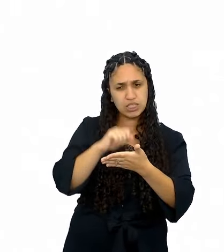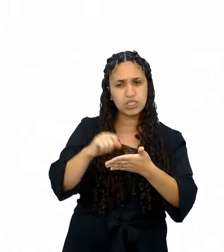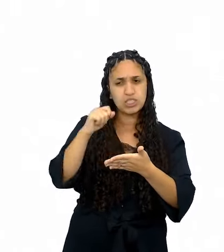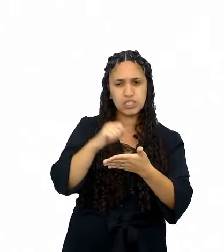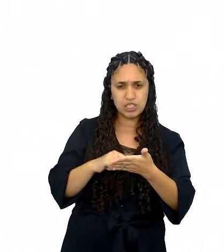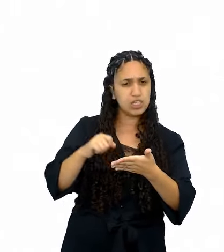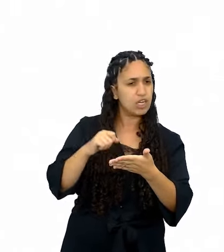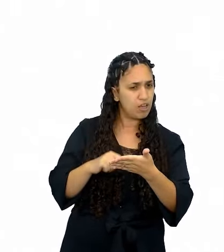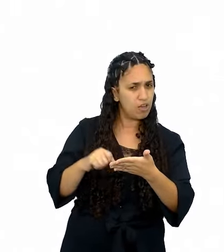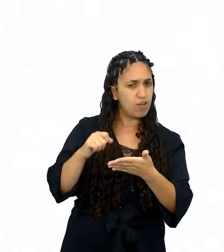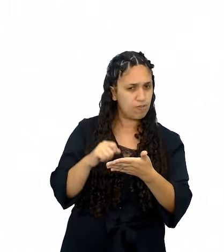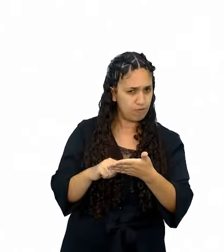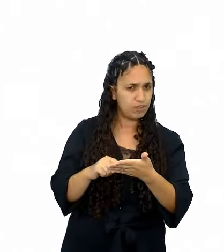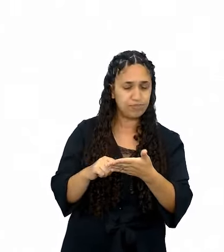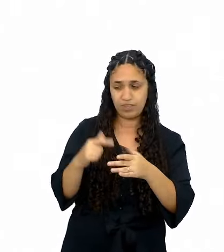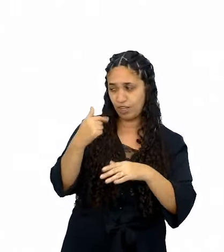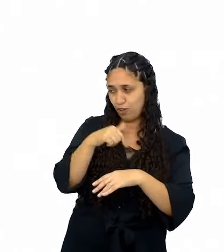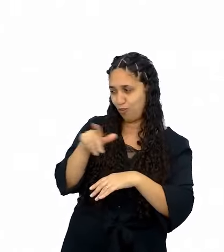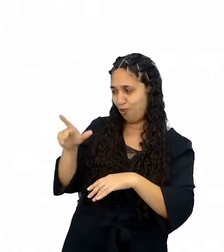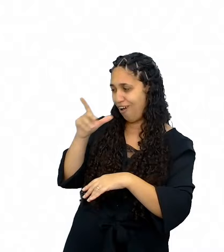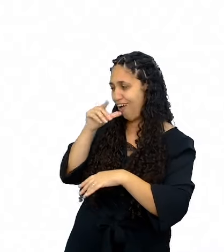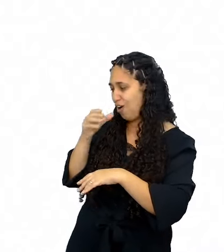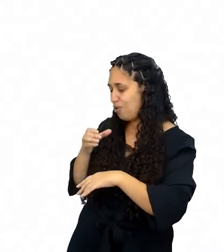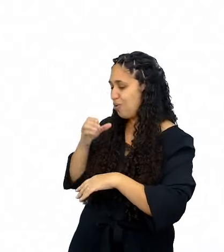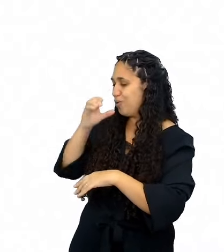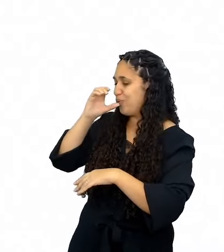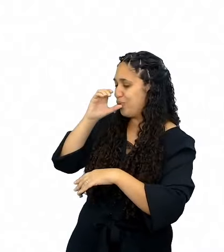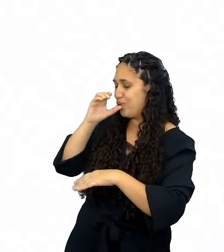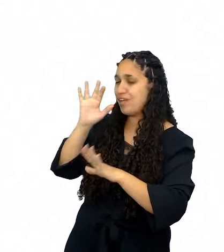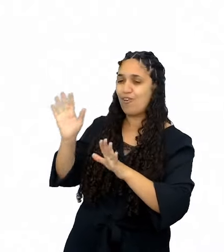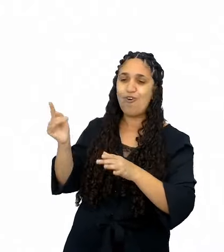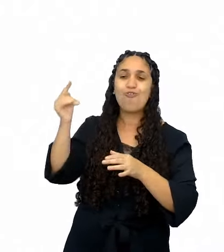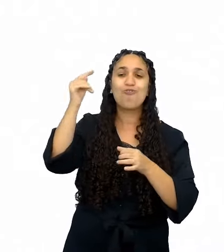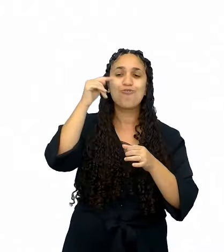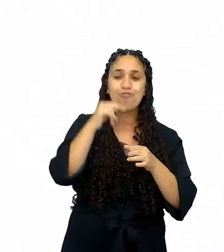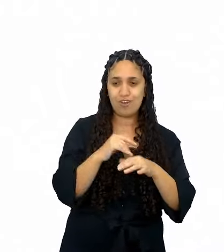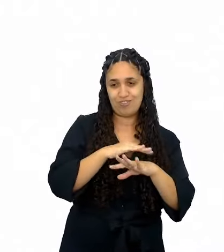um minutinho, não, mas pensem aí e respondam, por favor.